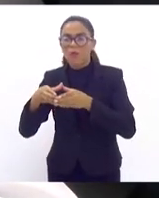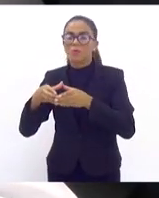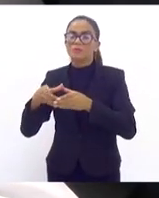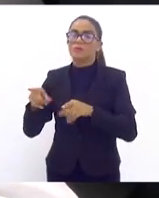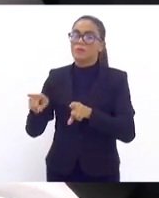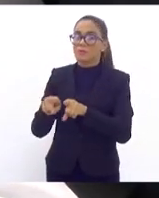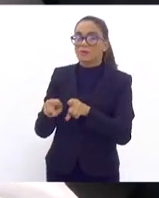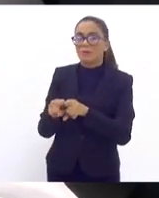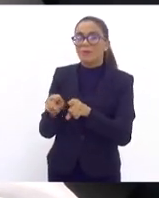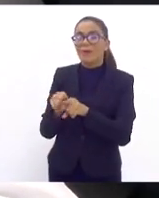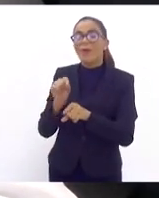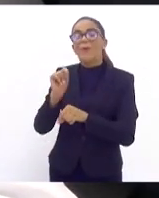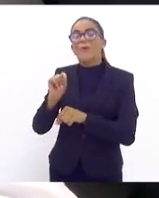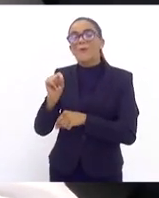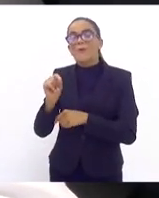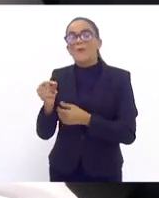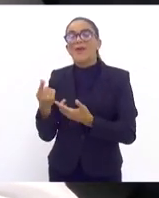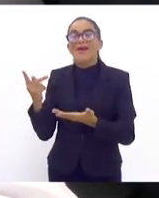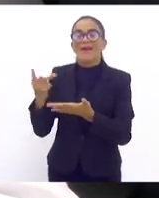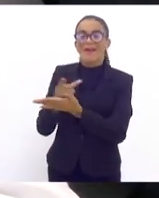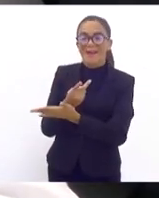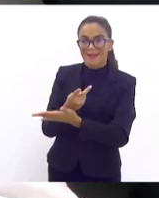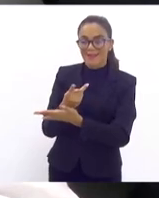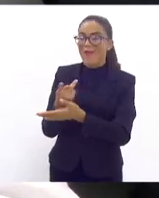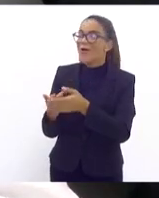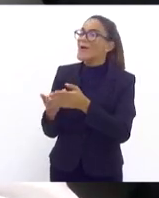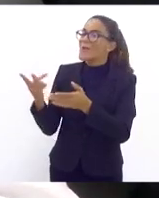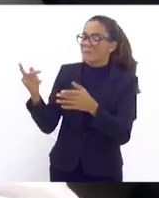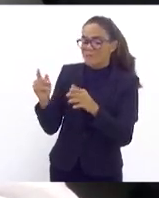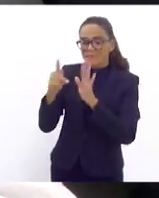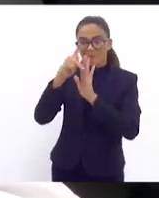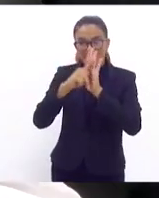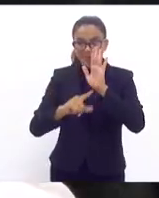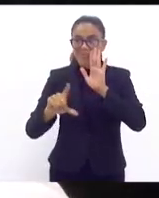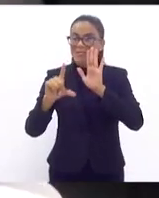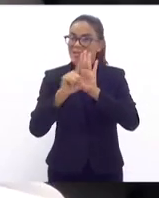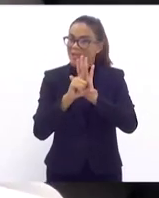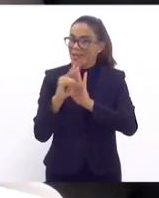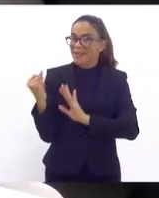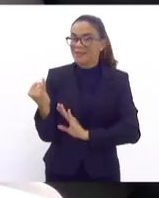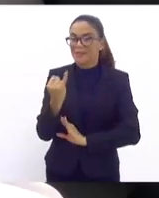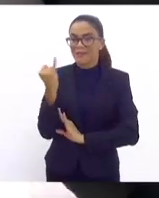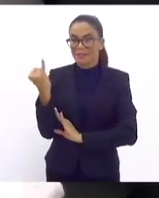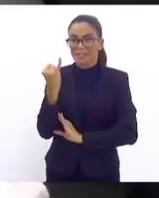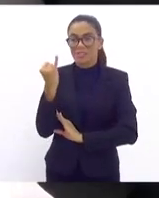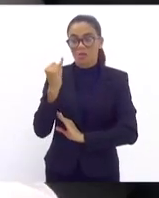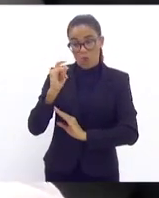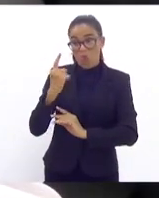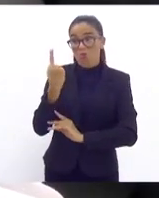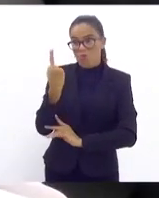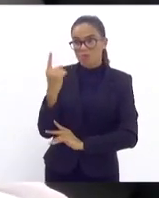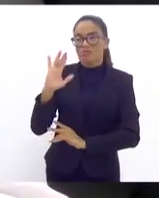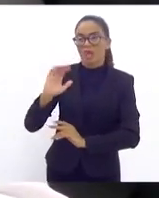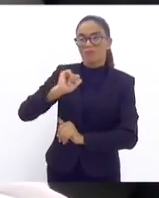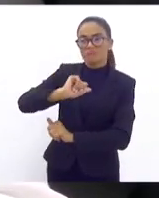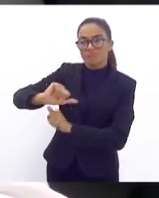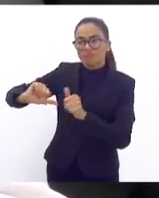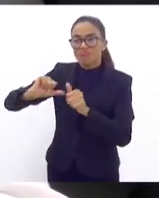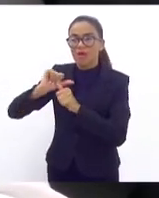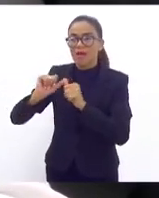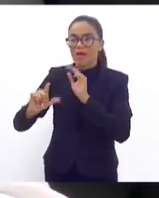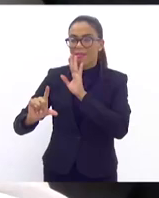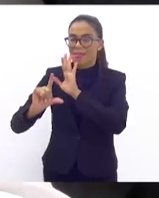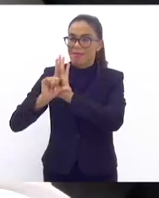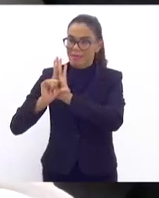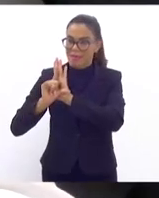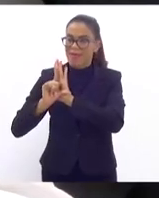resultou justamente na propositura de projetos importantes. Um deles já transformado em lei, que é a política da economia do